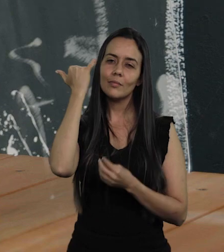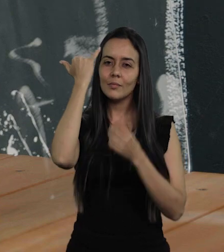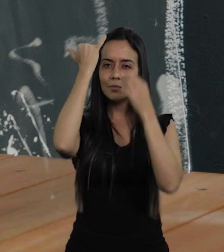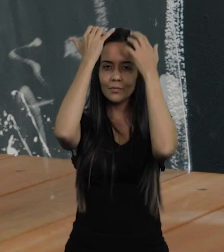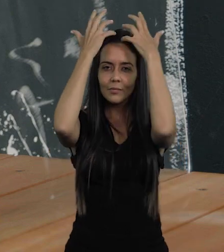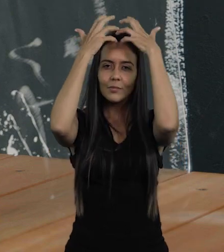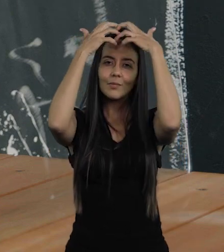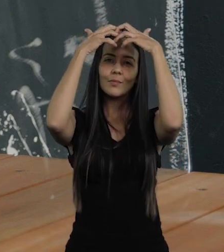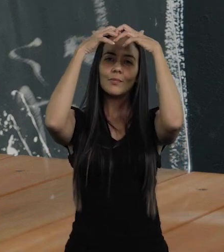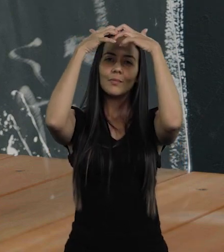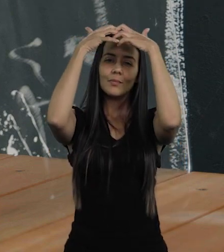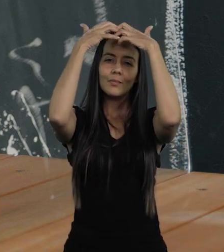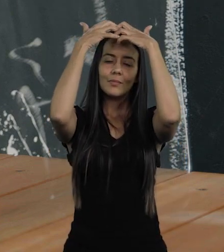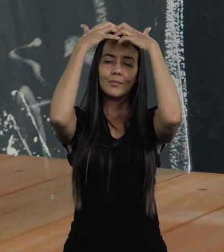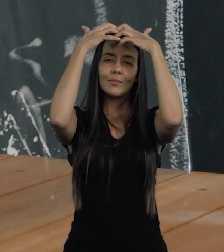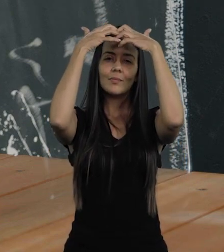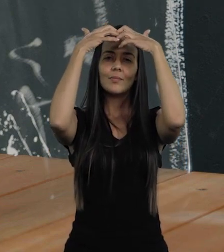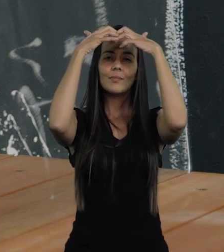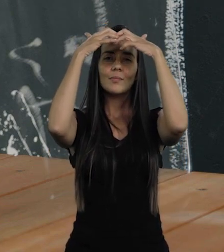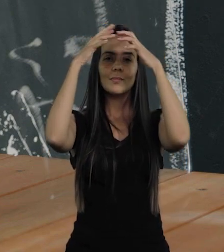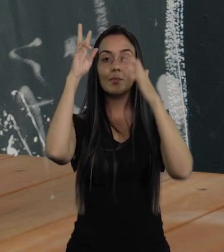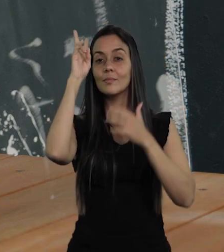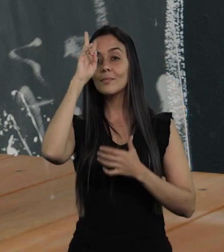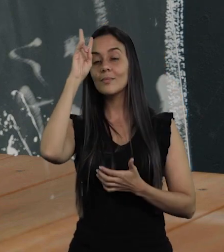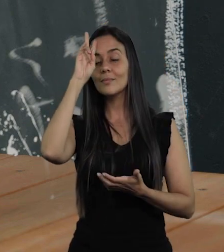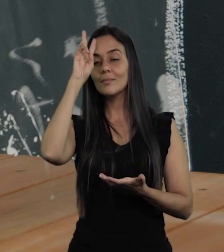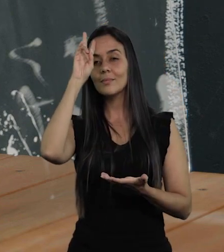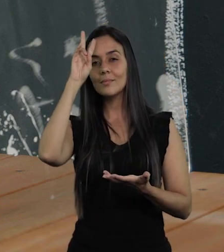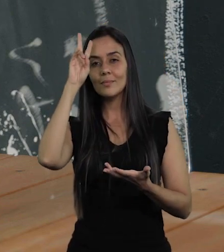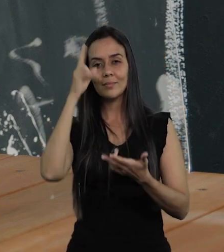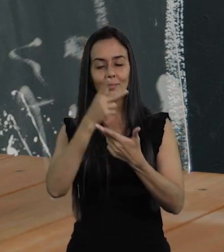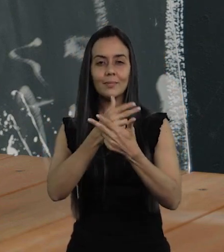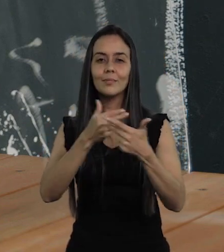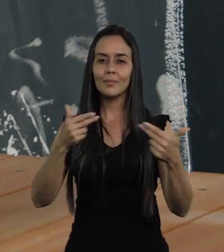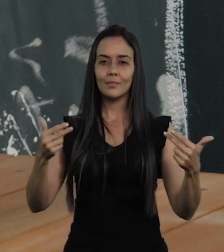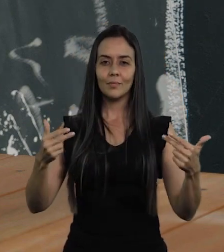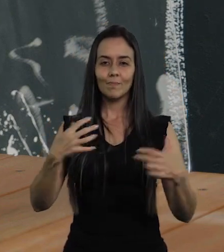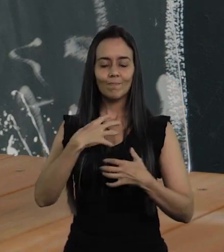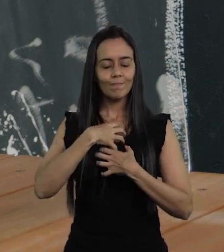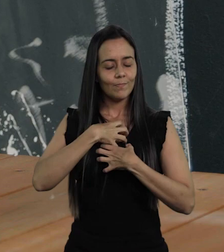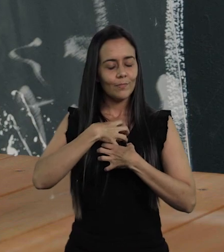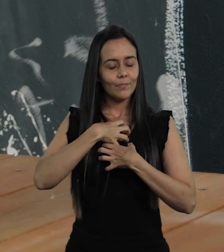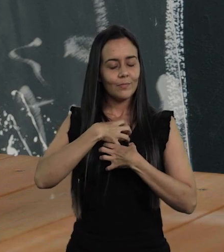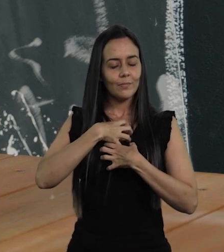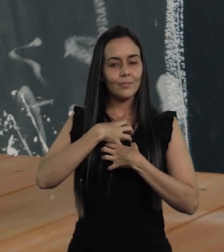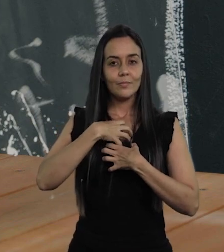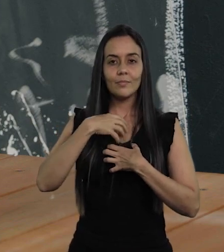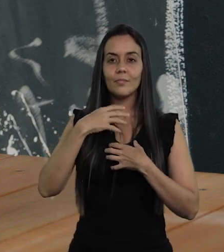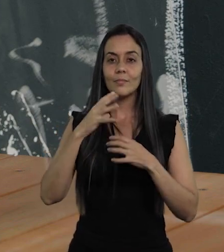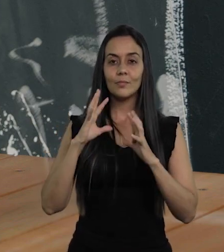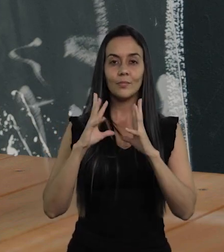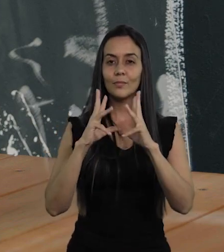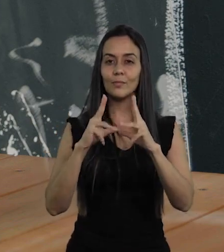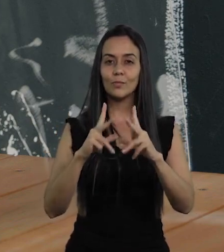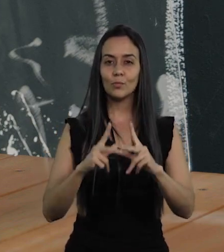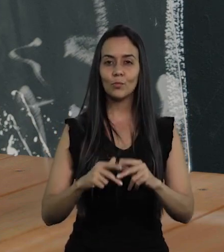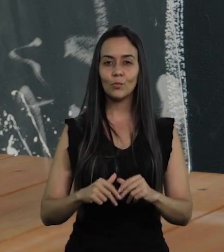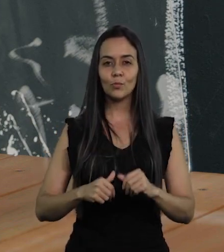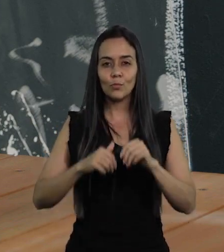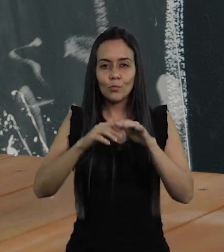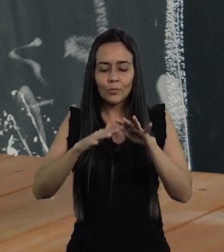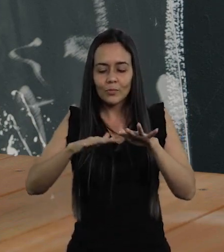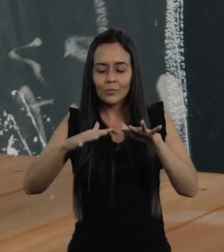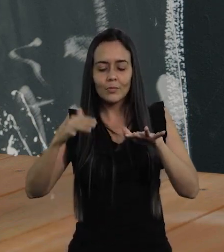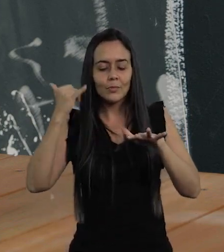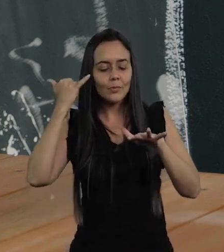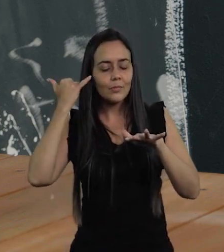muito próxima da original. Sim. Entendeu o que eu quero falar? Você está lá, o ar está sendo trabalhado, vibrando em determinadas